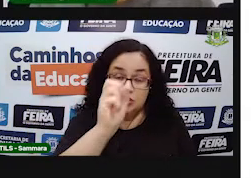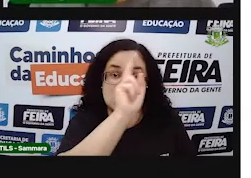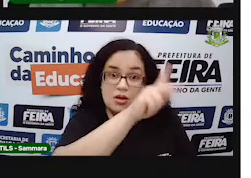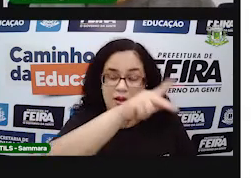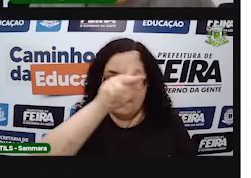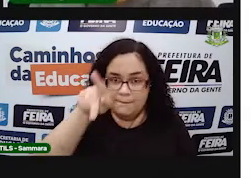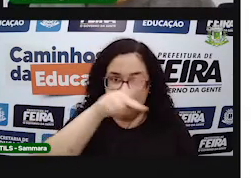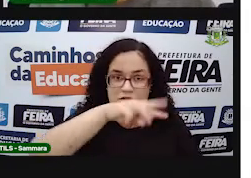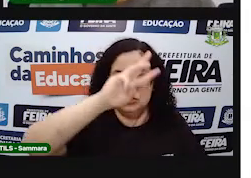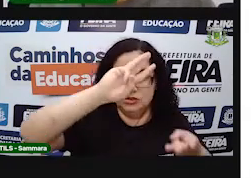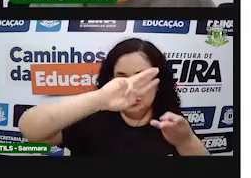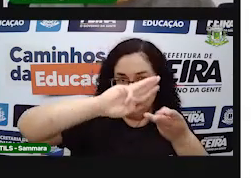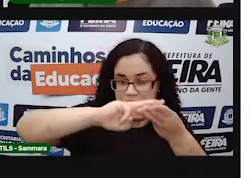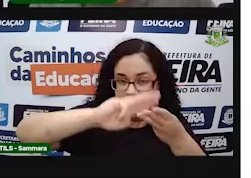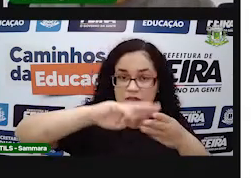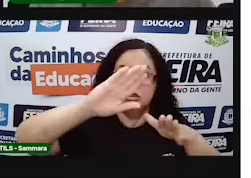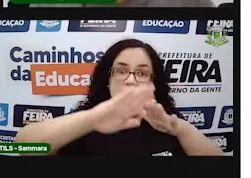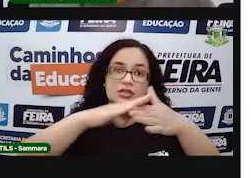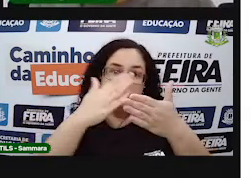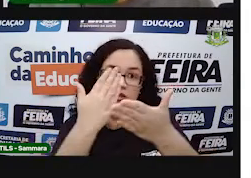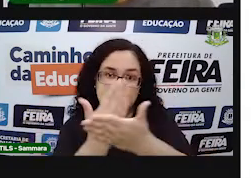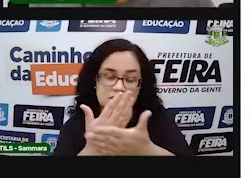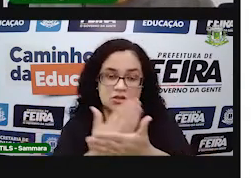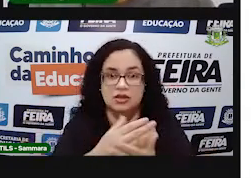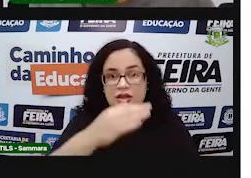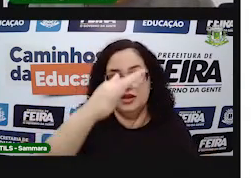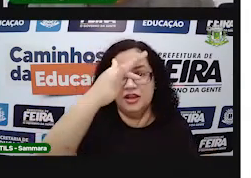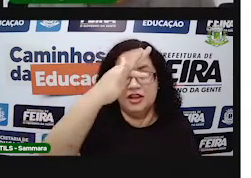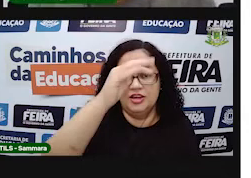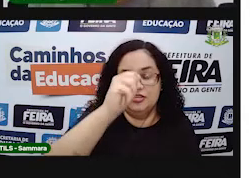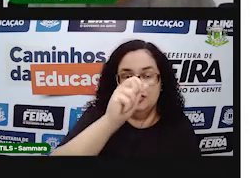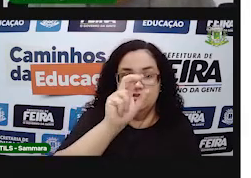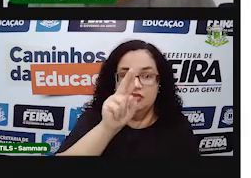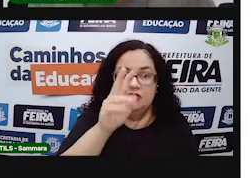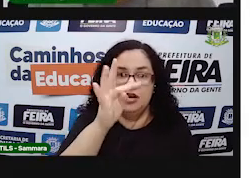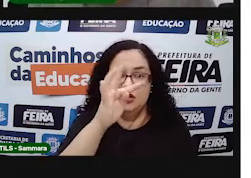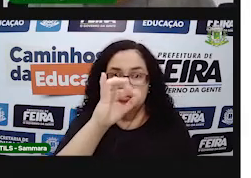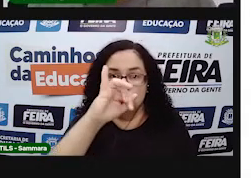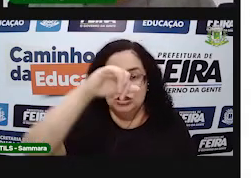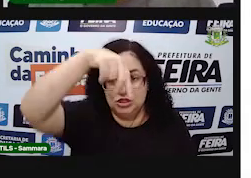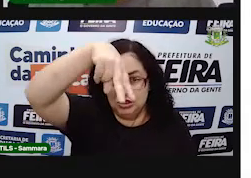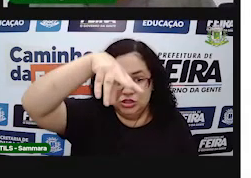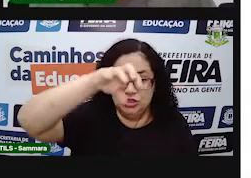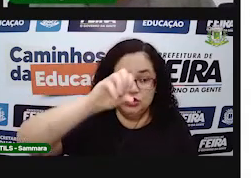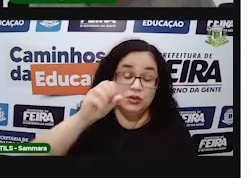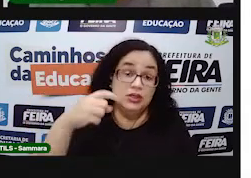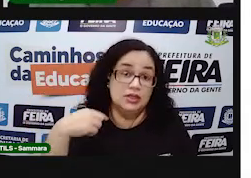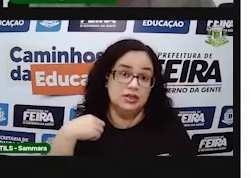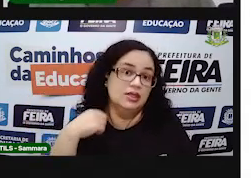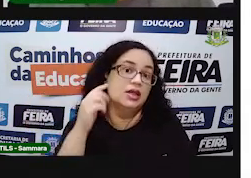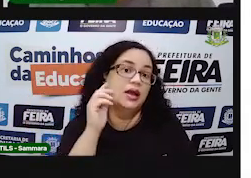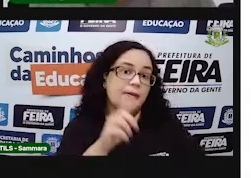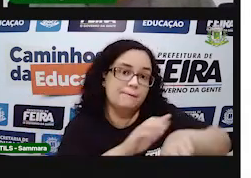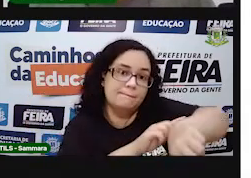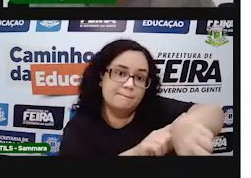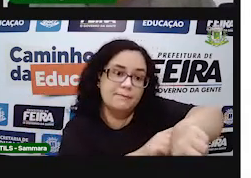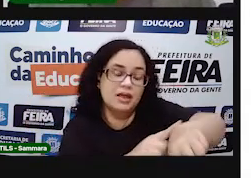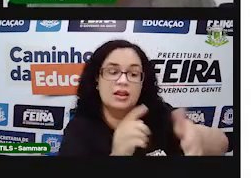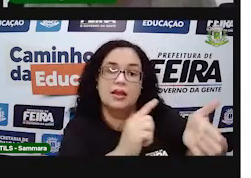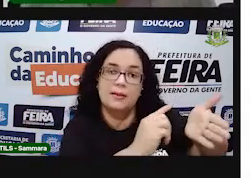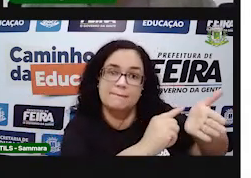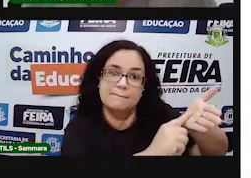Escola Municipal Faustino Dias Lima. Eu tenho pele branca, cabelo